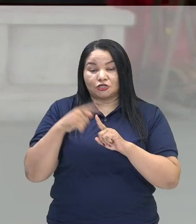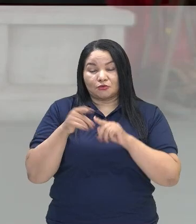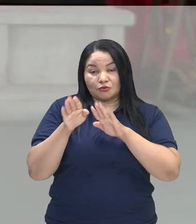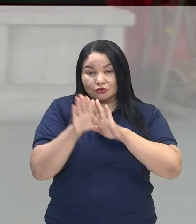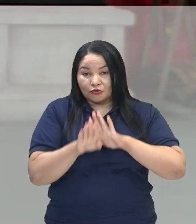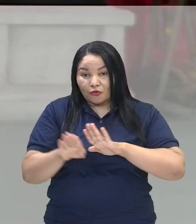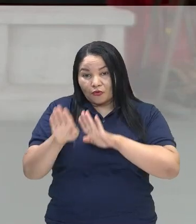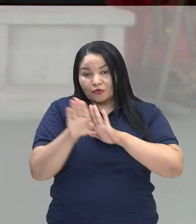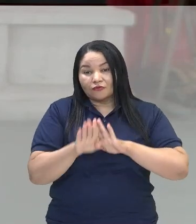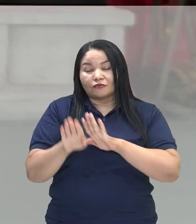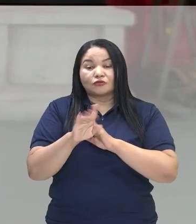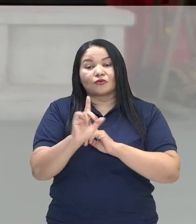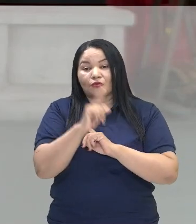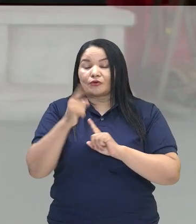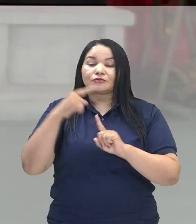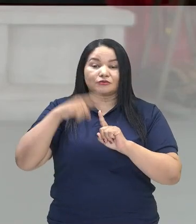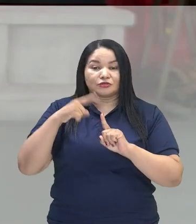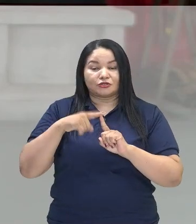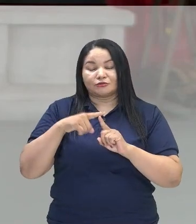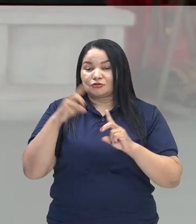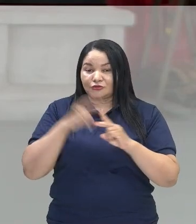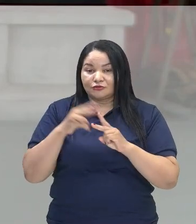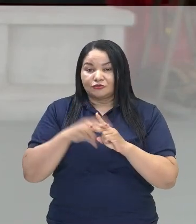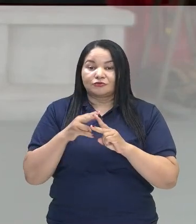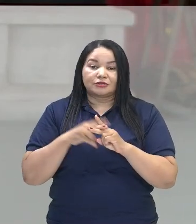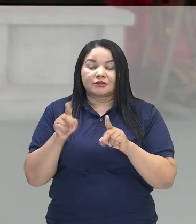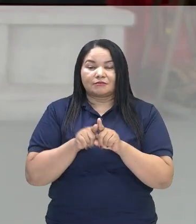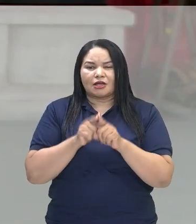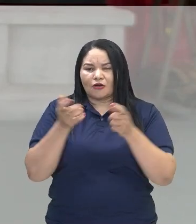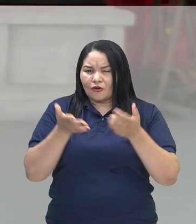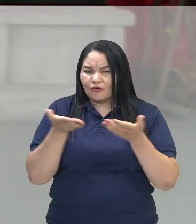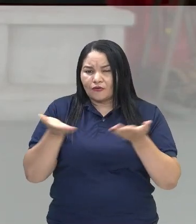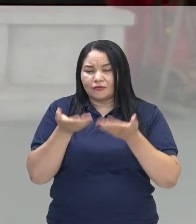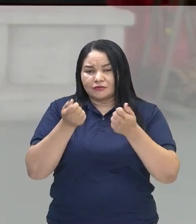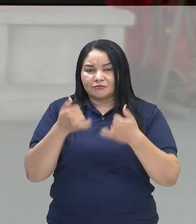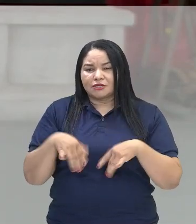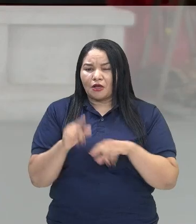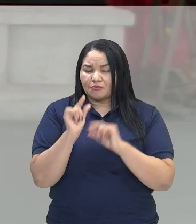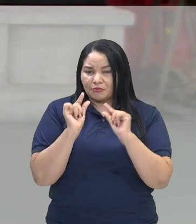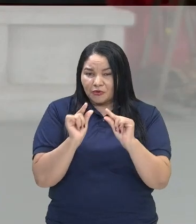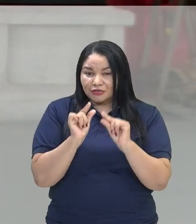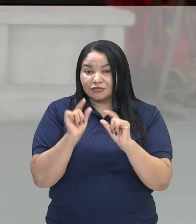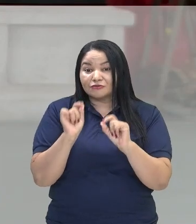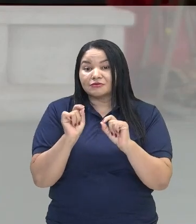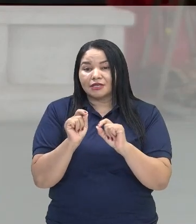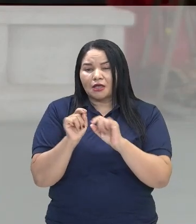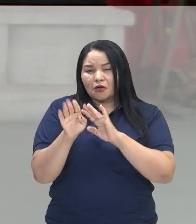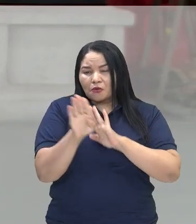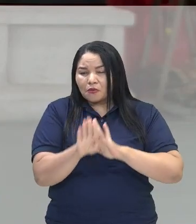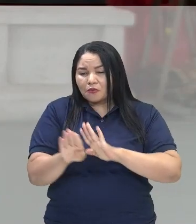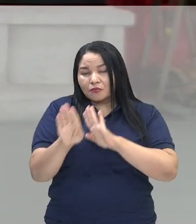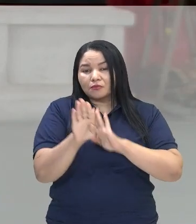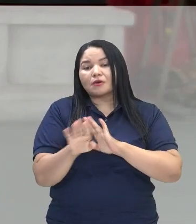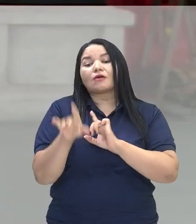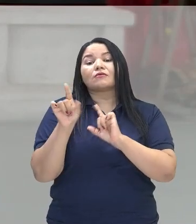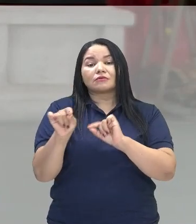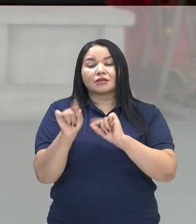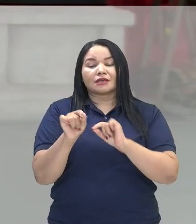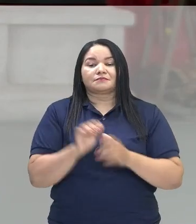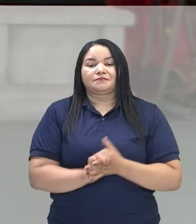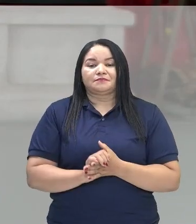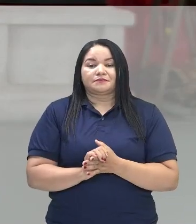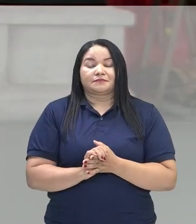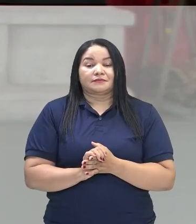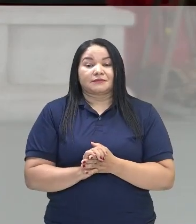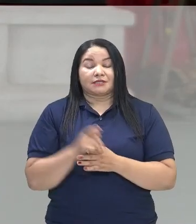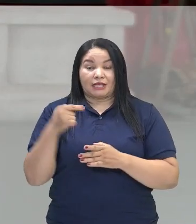e de algumas outras modalidades do mesmo estilo, e vou explicar um pouquinho sobre o que é o Kung Fu. O Kung Fu,